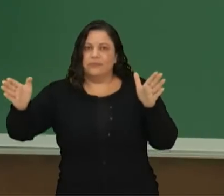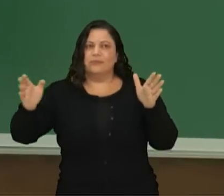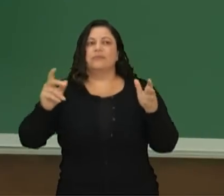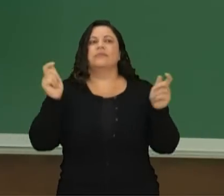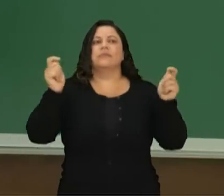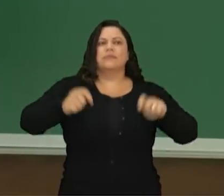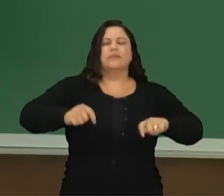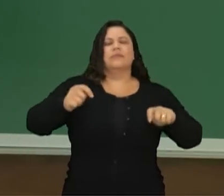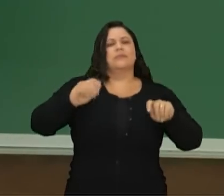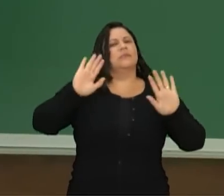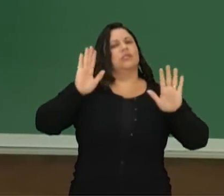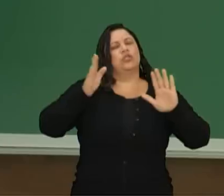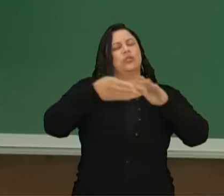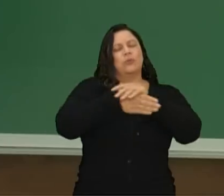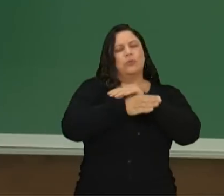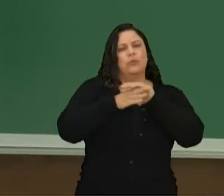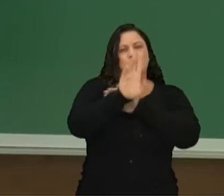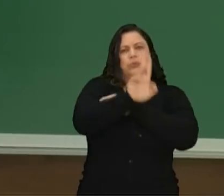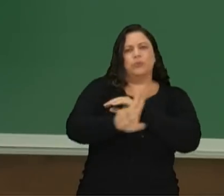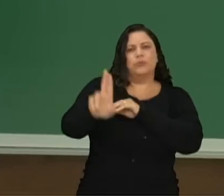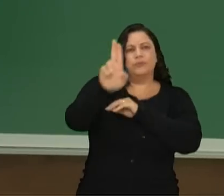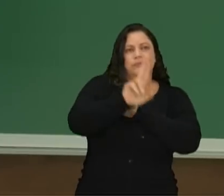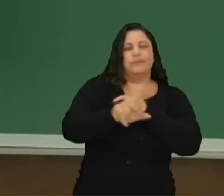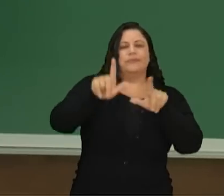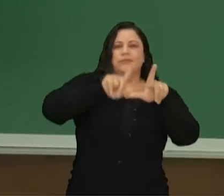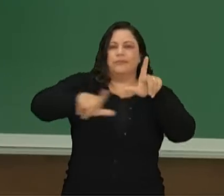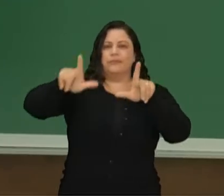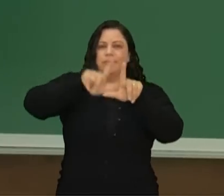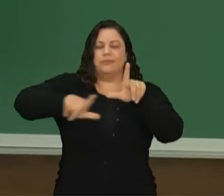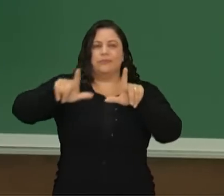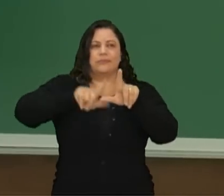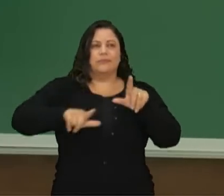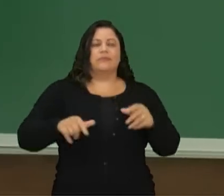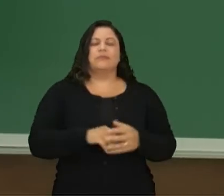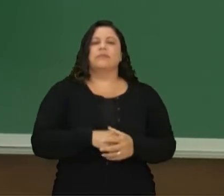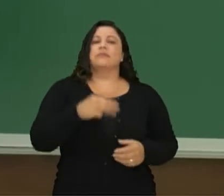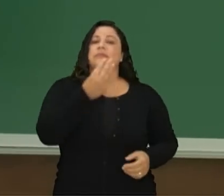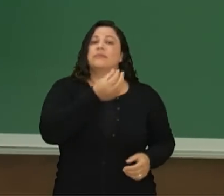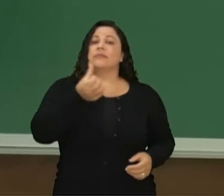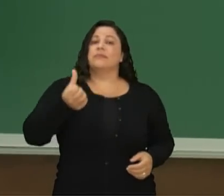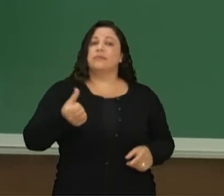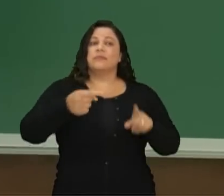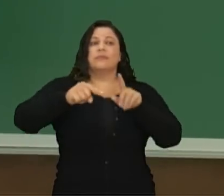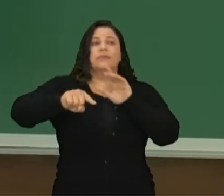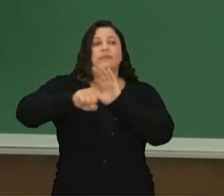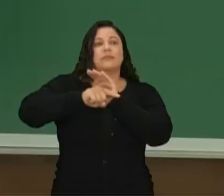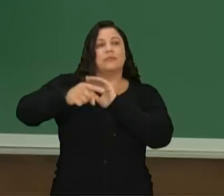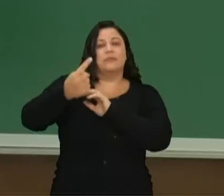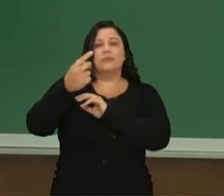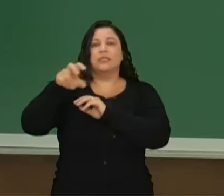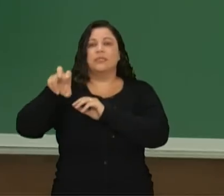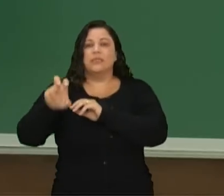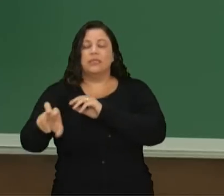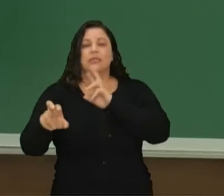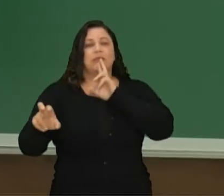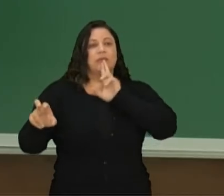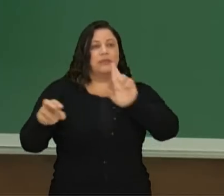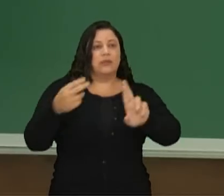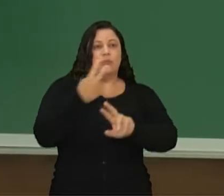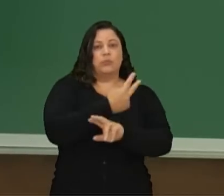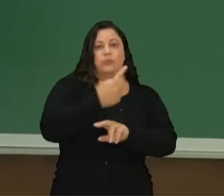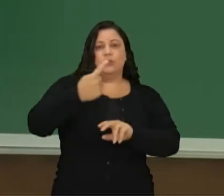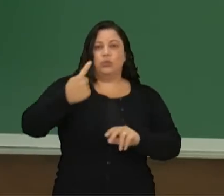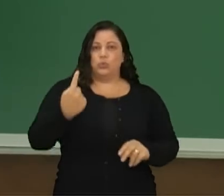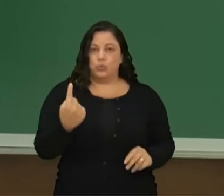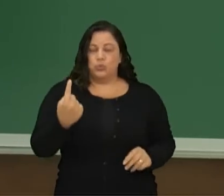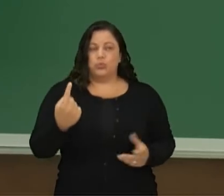gente costuma utilizar a letra para este lado. Então, 36 menos 15, nós temos que é 21. O